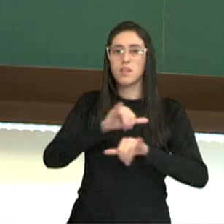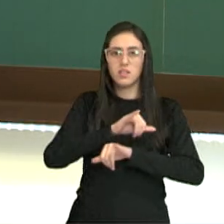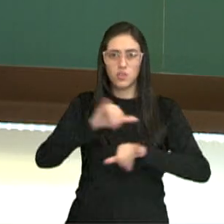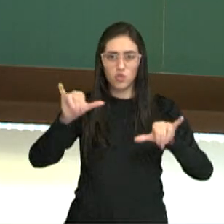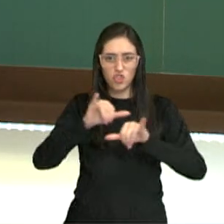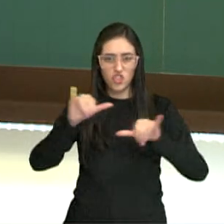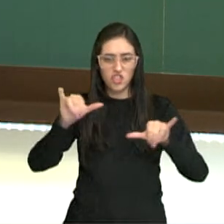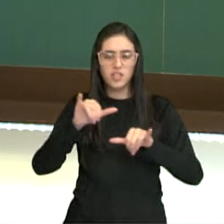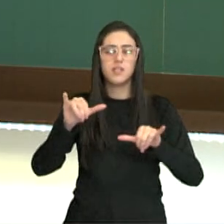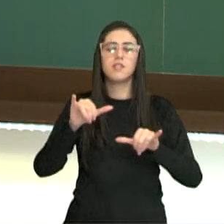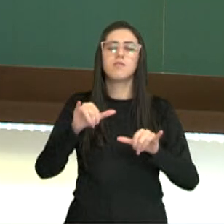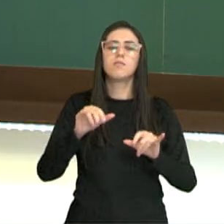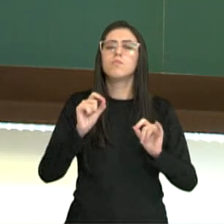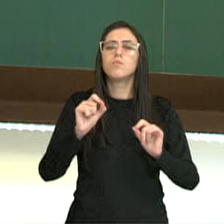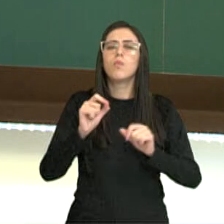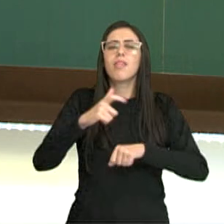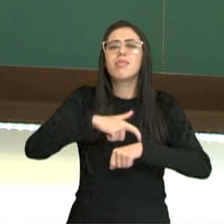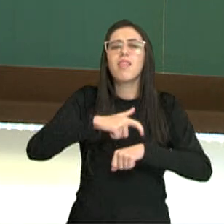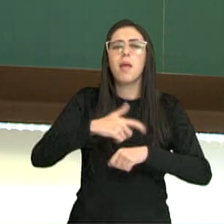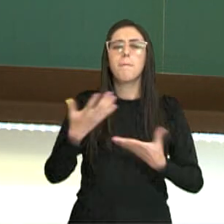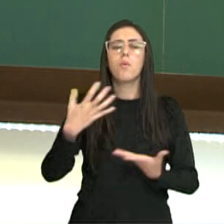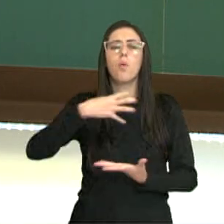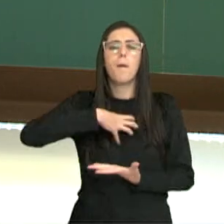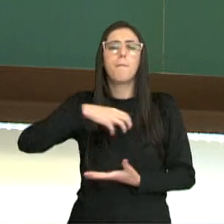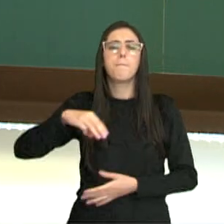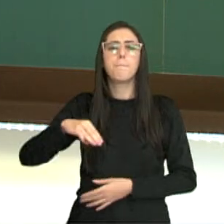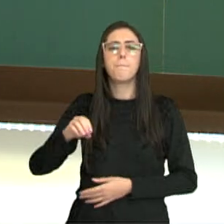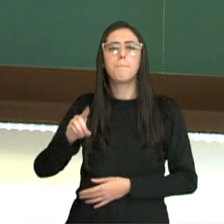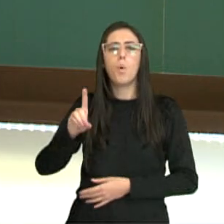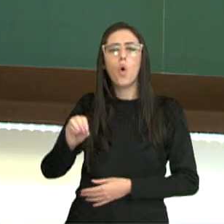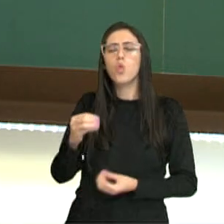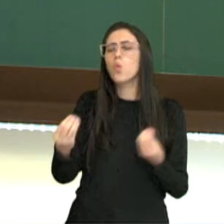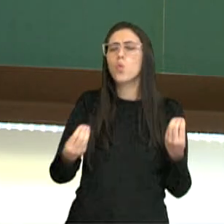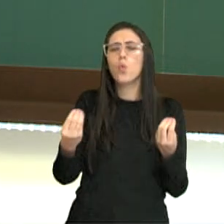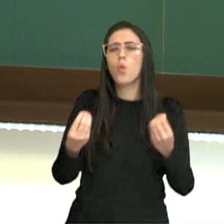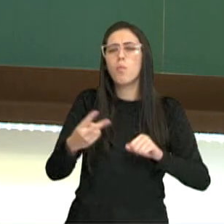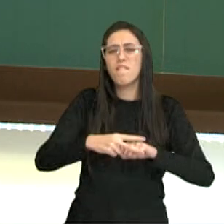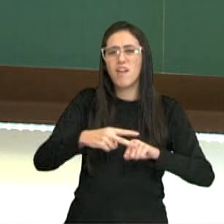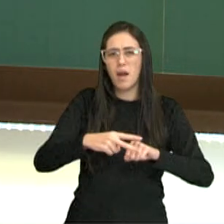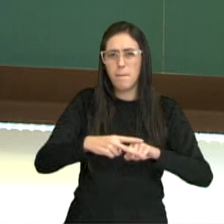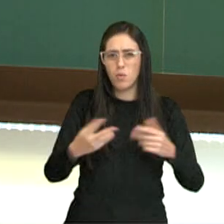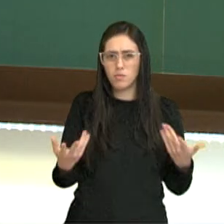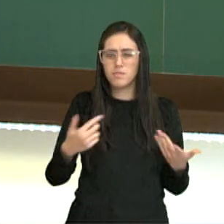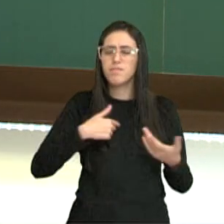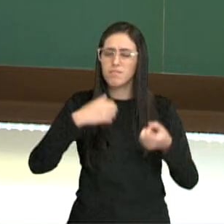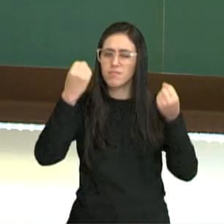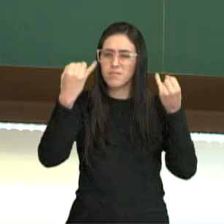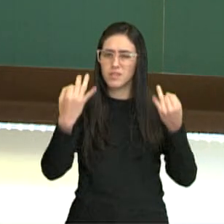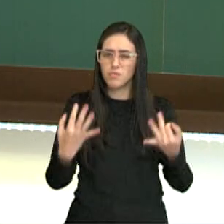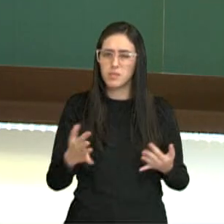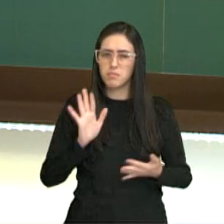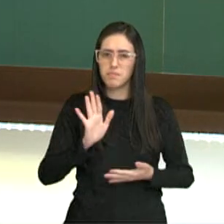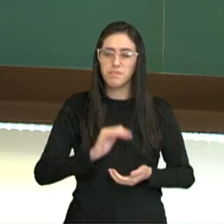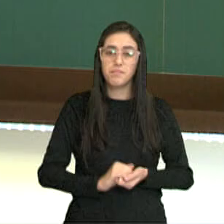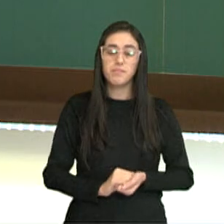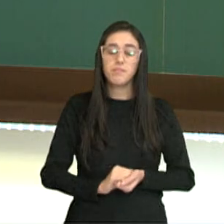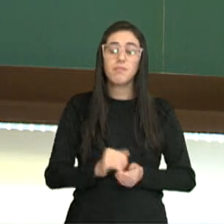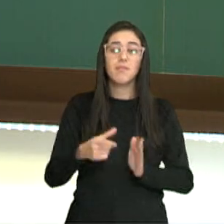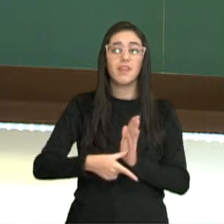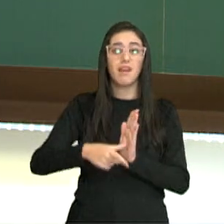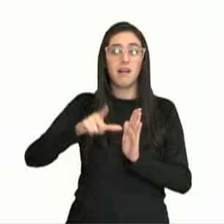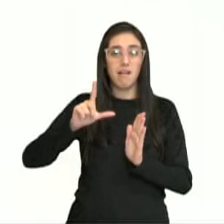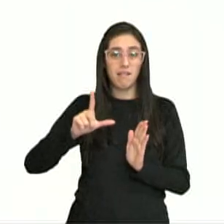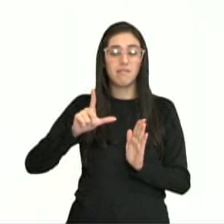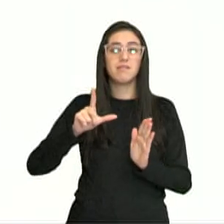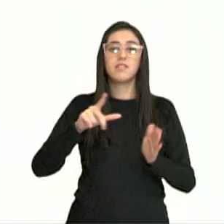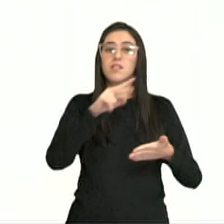tempos e que modos colocamos os verbos e por quê? Logo falaremos mais sobre isso. Antes disso, nós